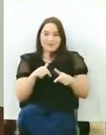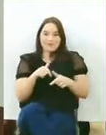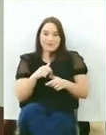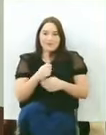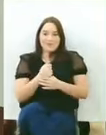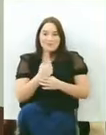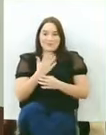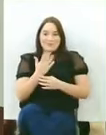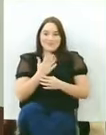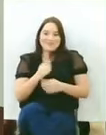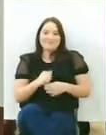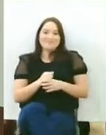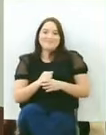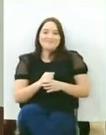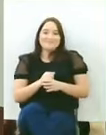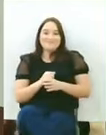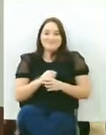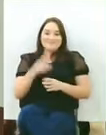essas coisas.